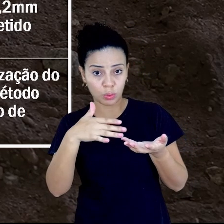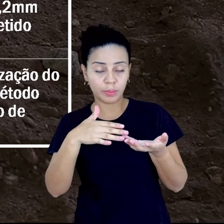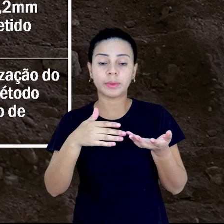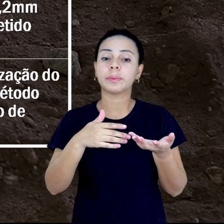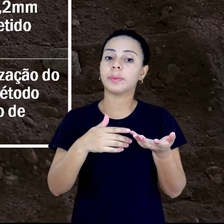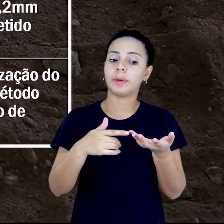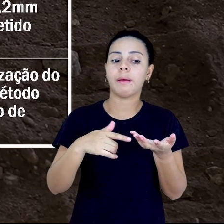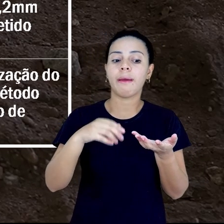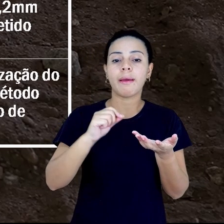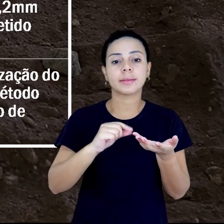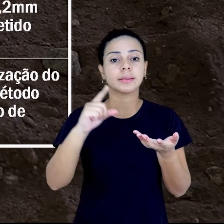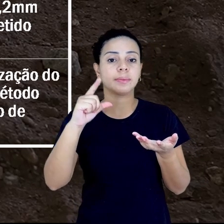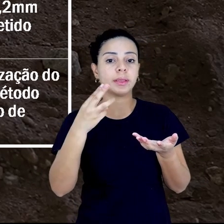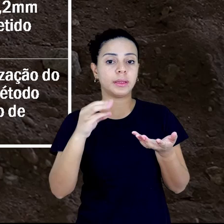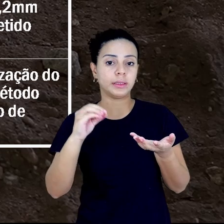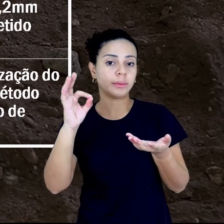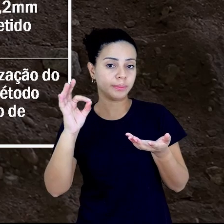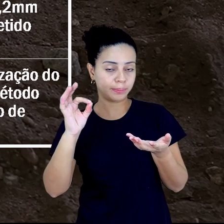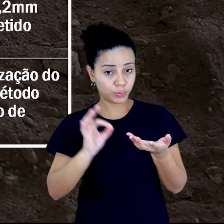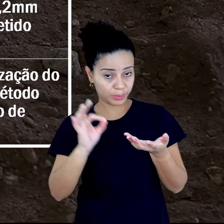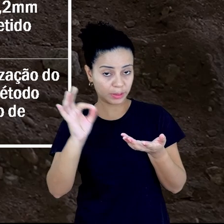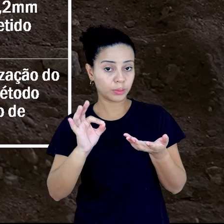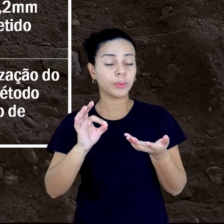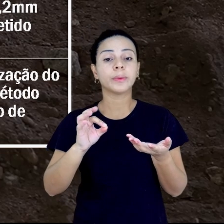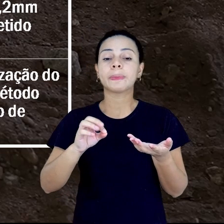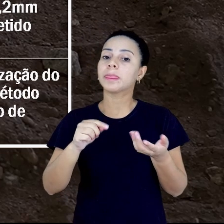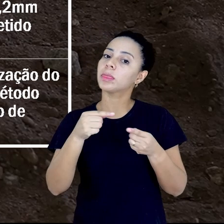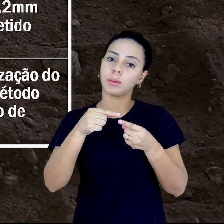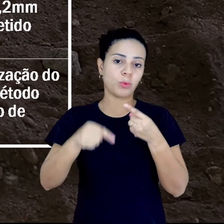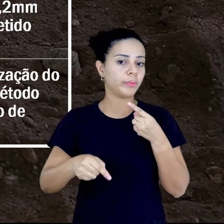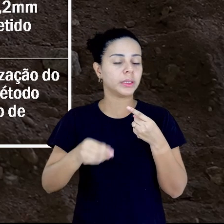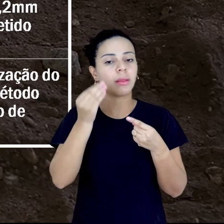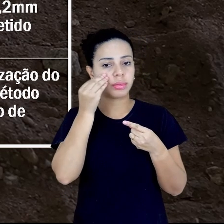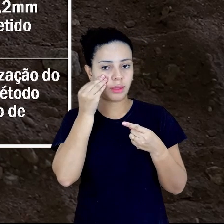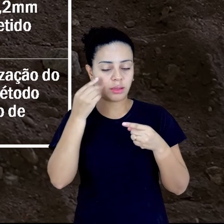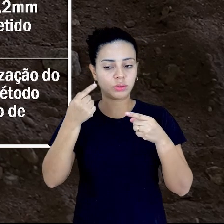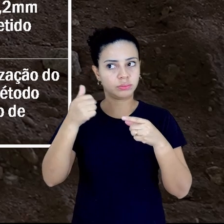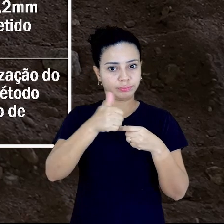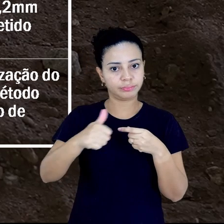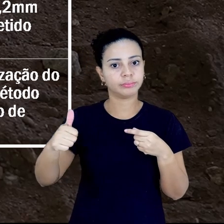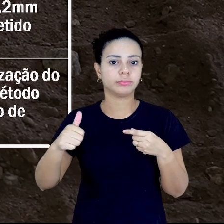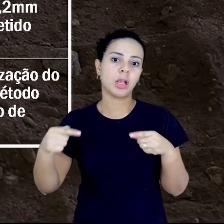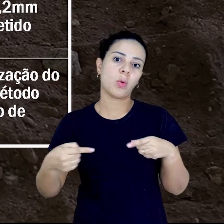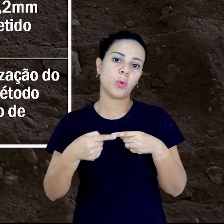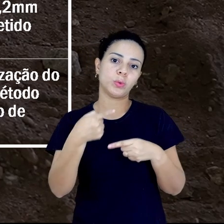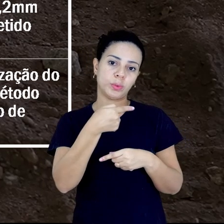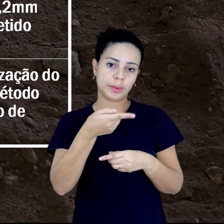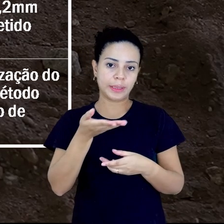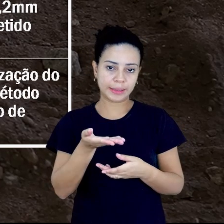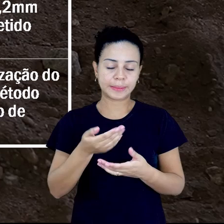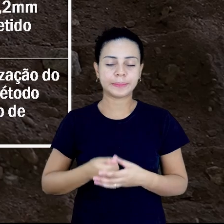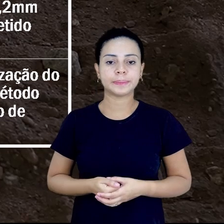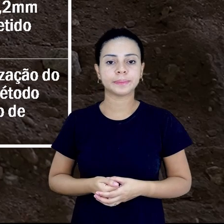na peneira 19,1 mm for superior a 30%, recomenda-se a não realização do ensaio de